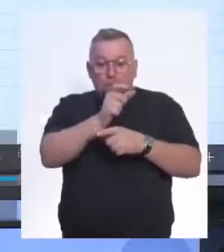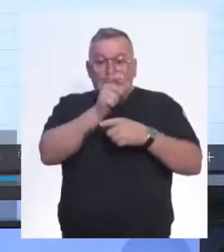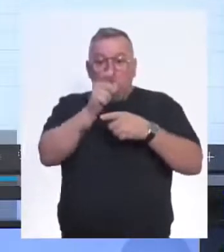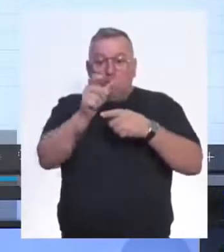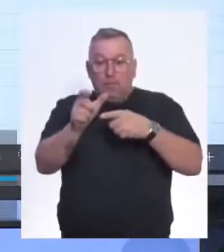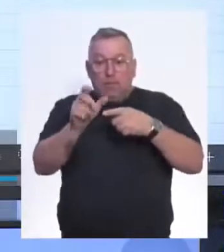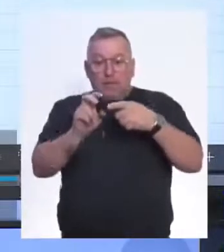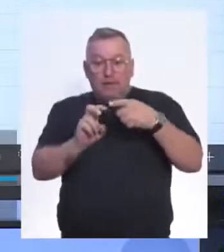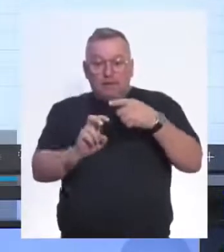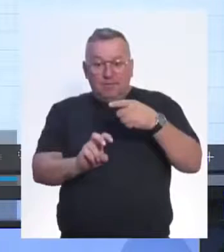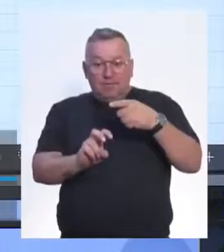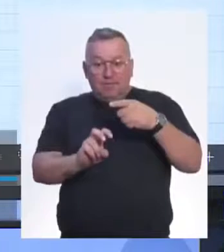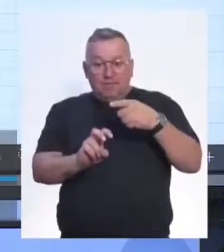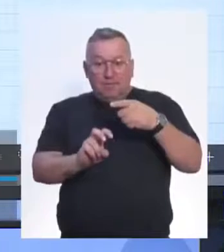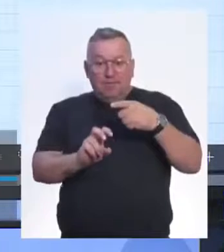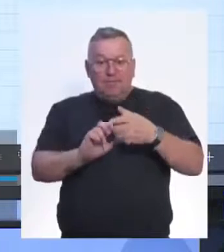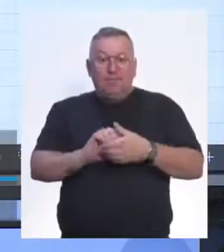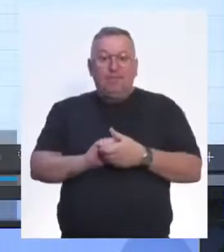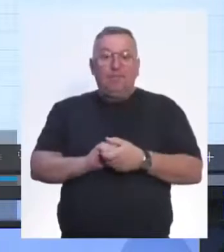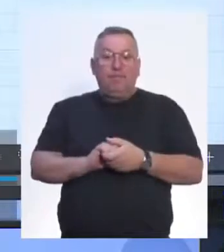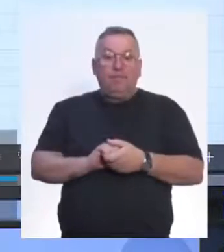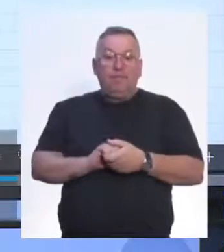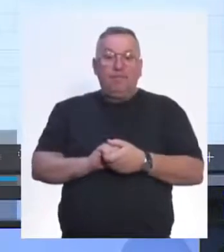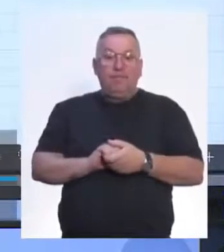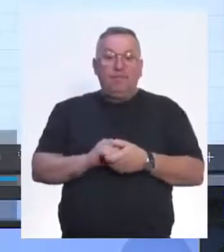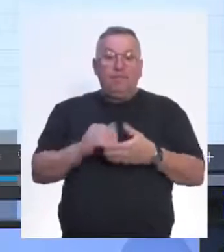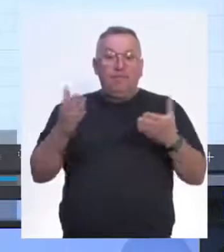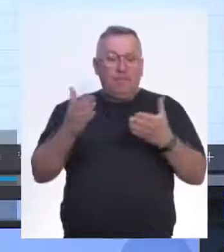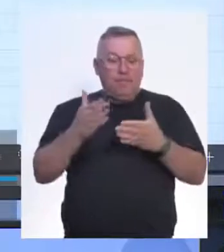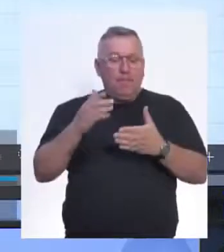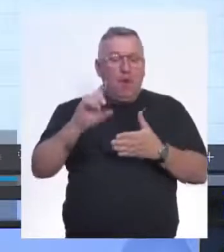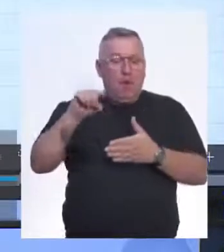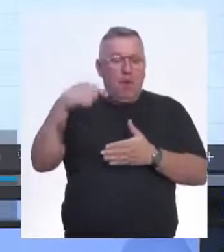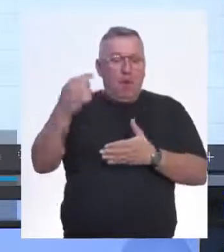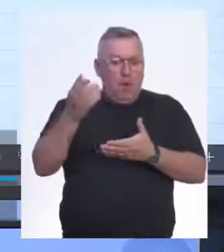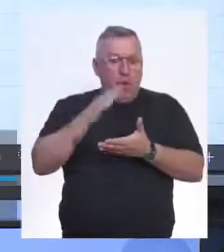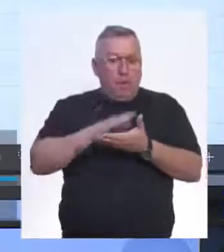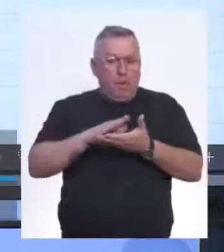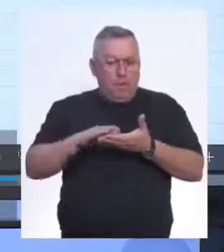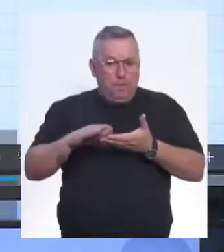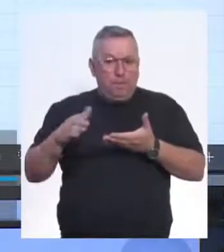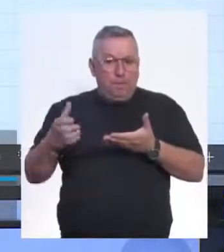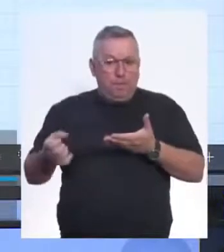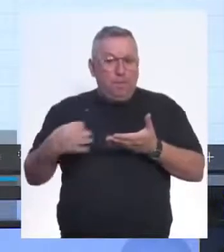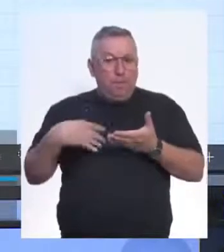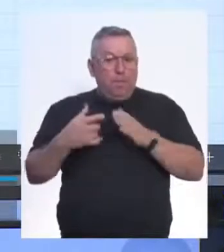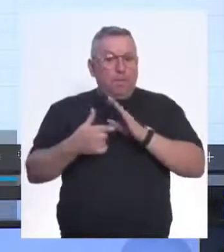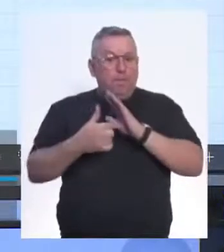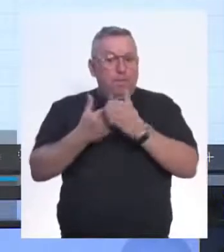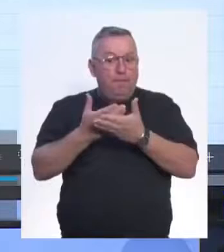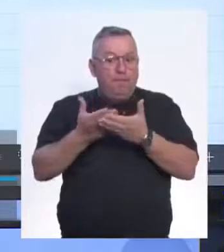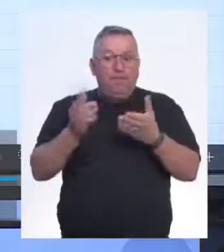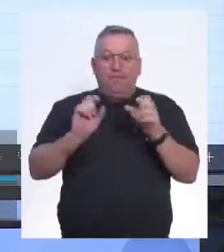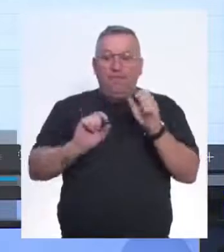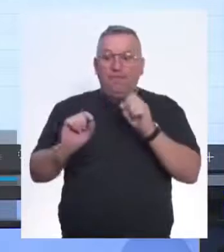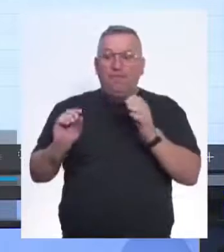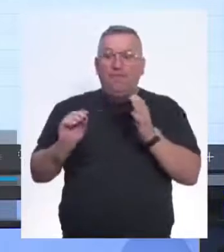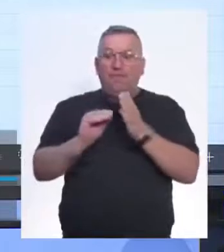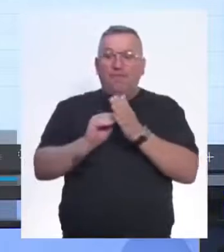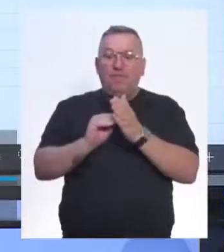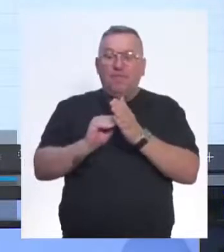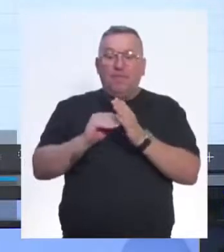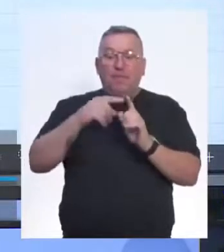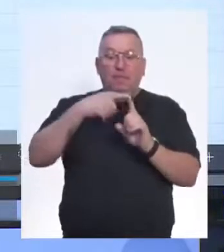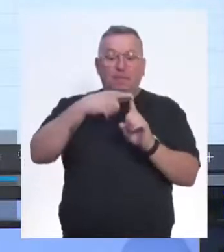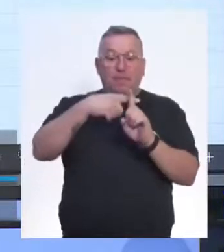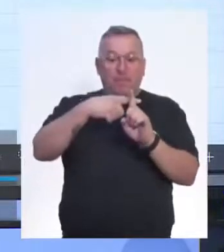em 5 partes e eu queria apenas 2/5. Para essa próxima atividade que eu quero encontrar com vocês, eu vou colocar então a